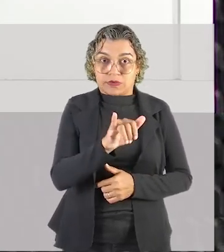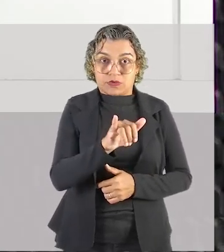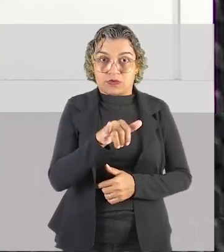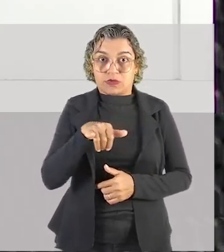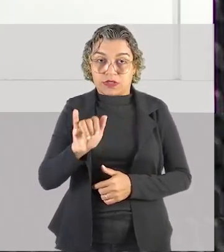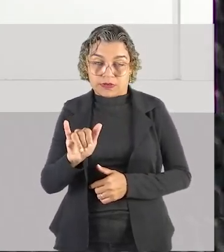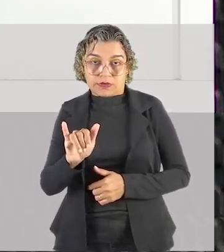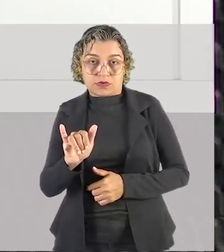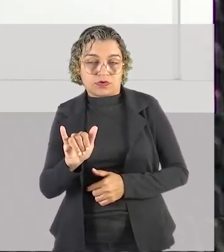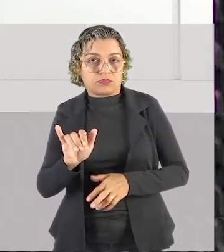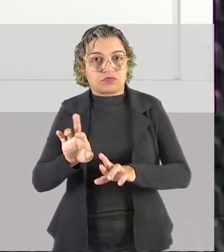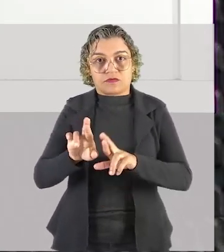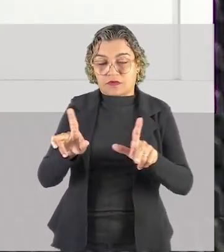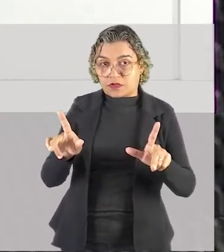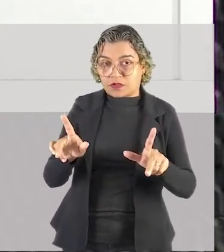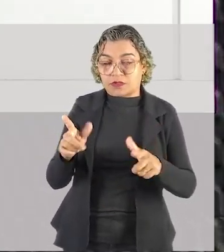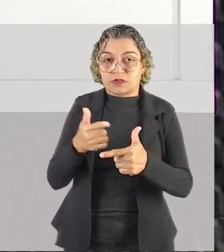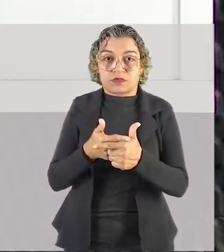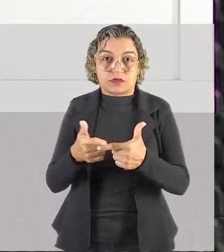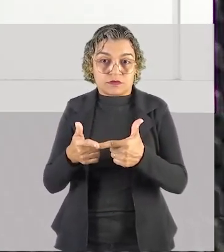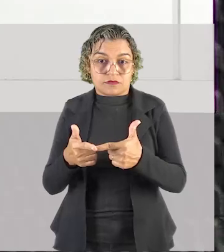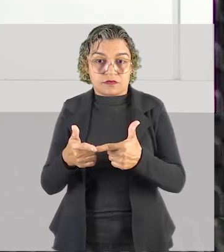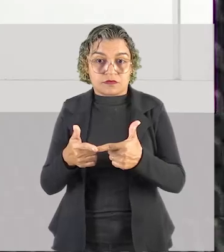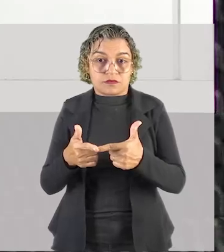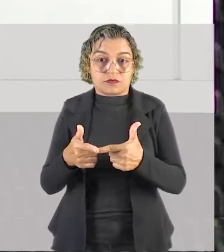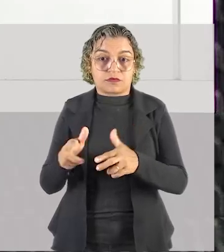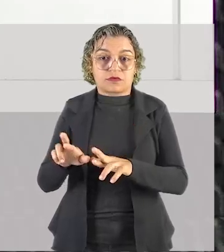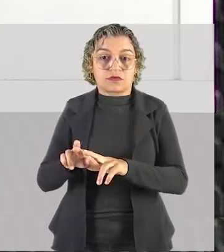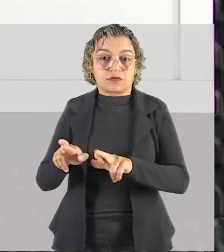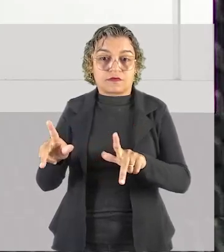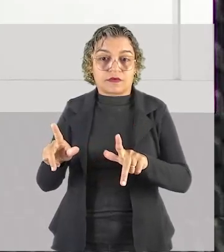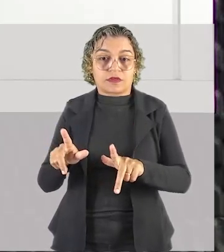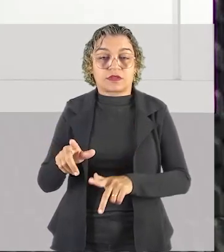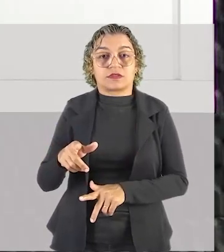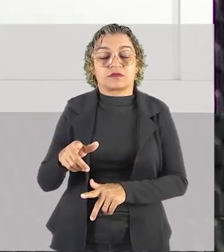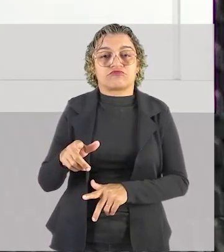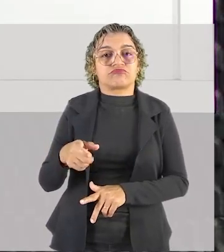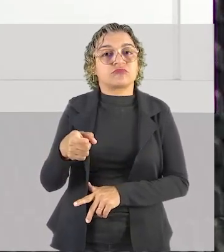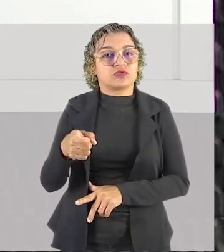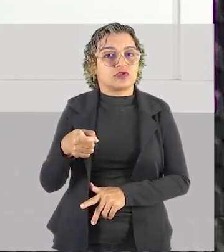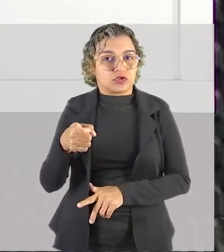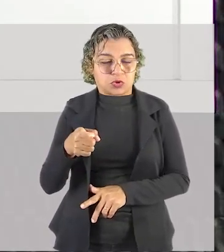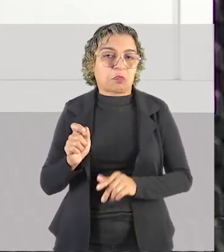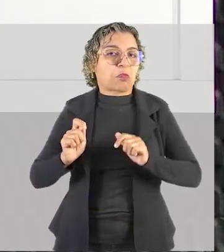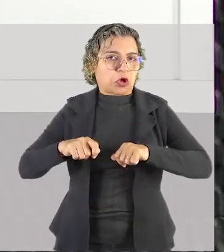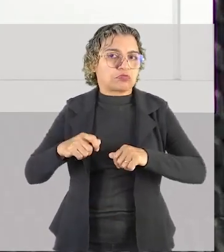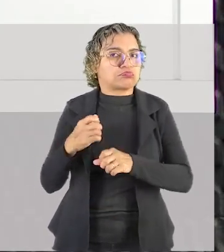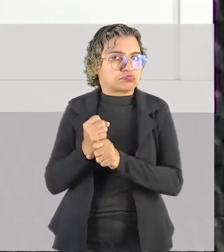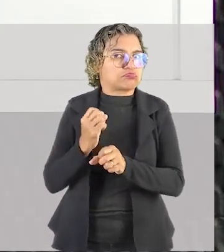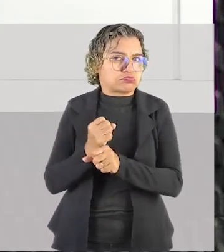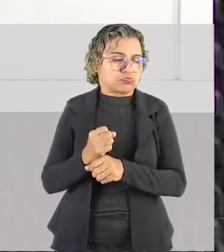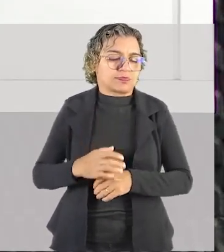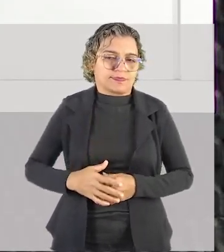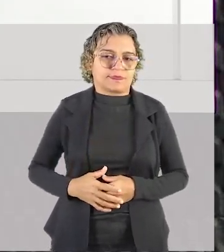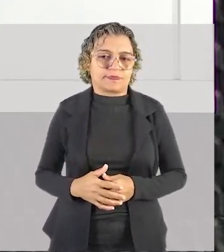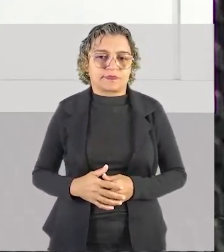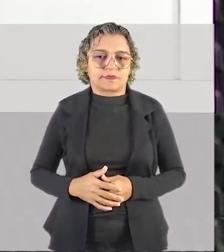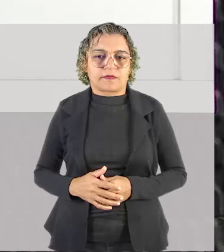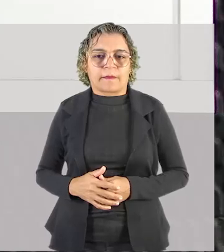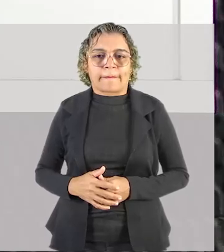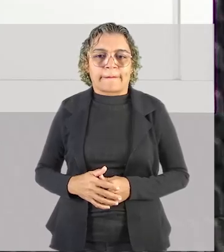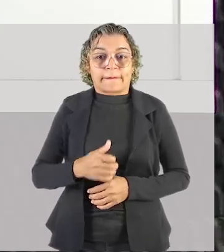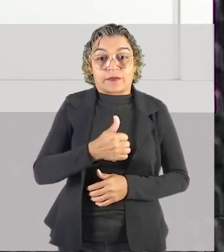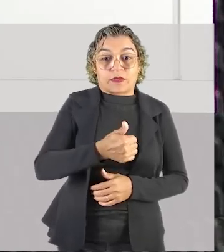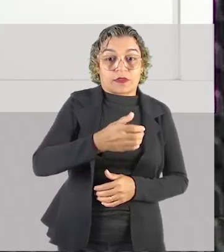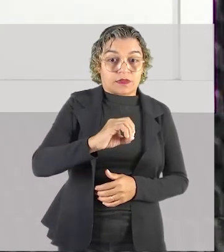valores de y dividido pela diferença entre dois valores de x. Pode ser calculado dessa forma, tá? Então, nós